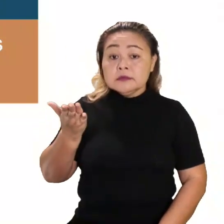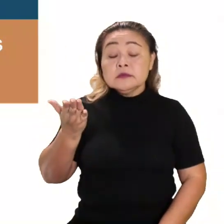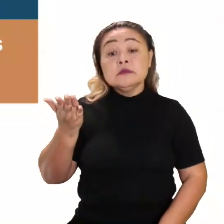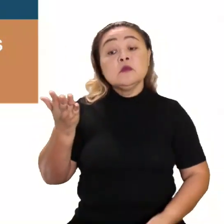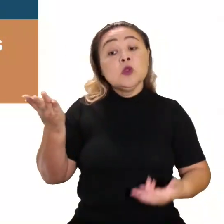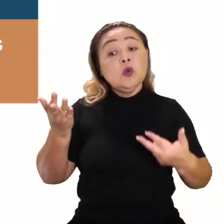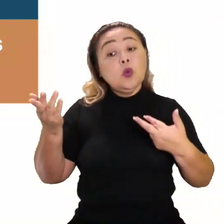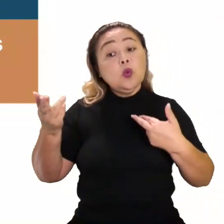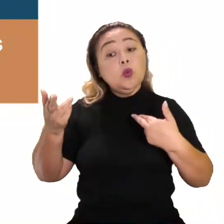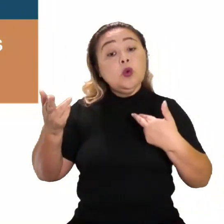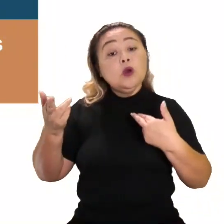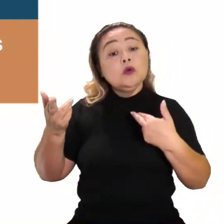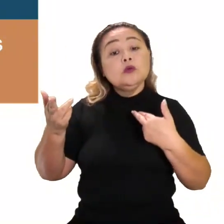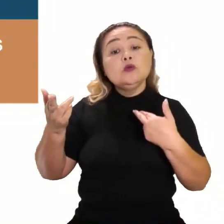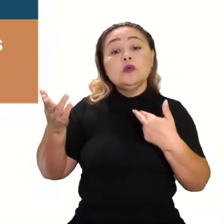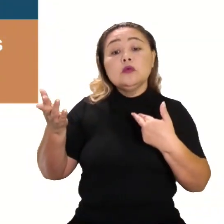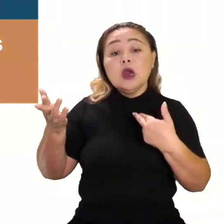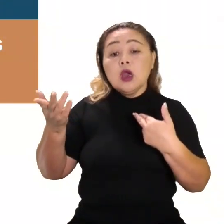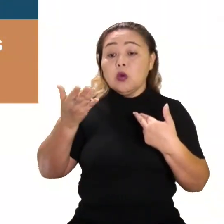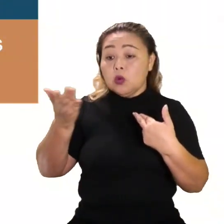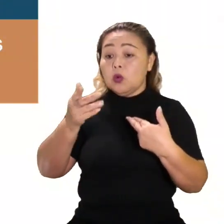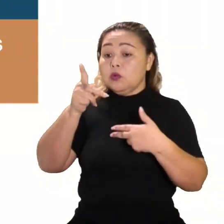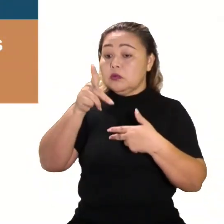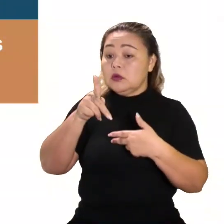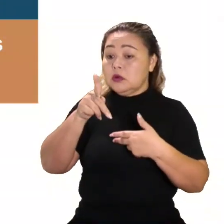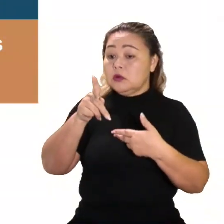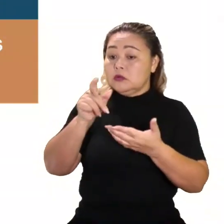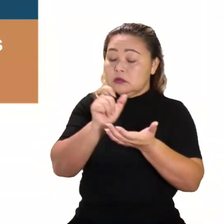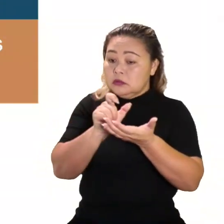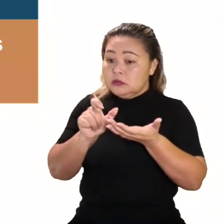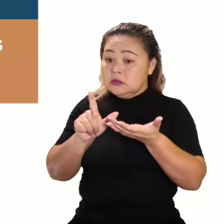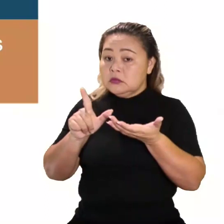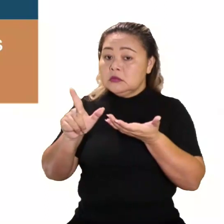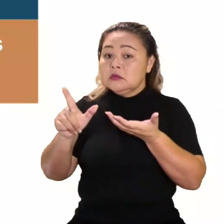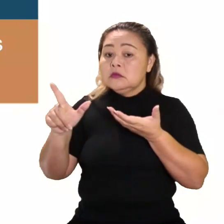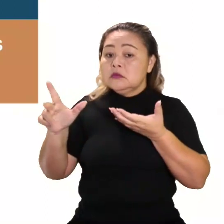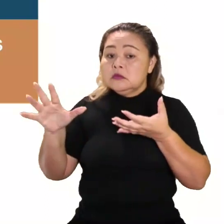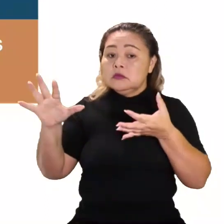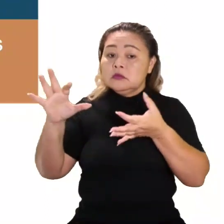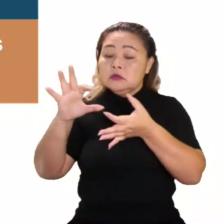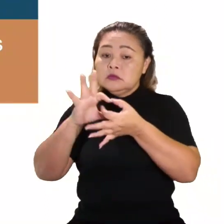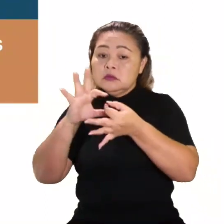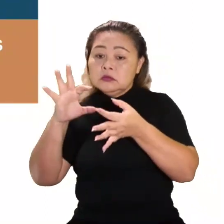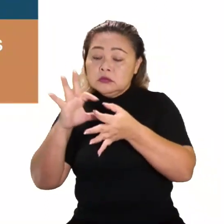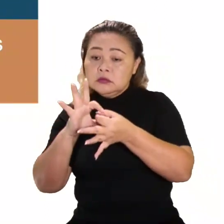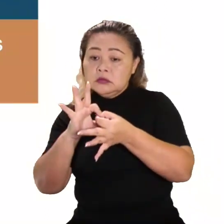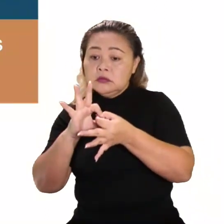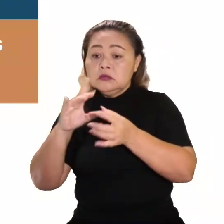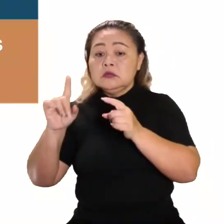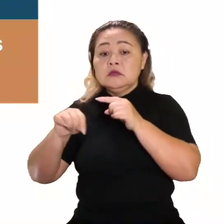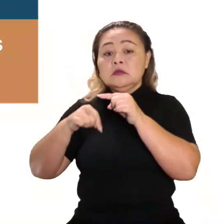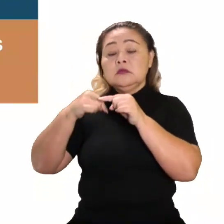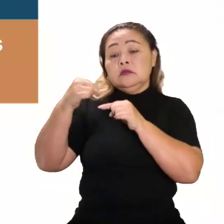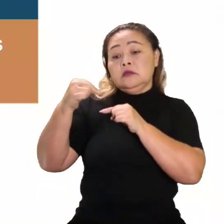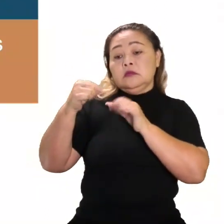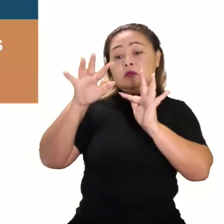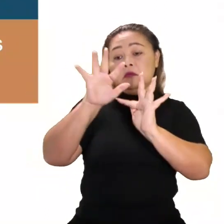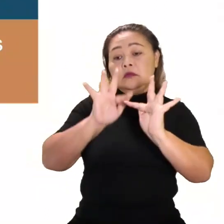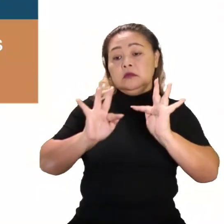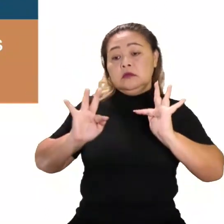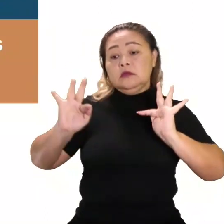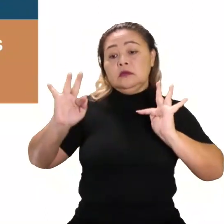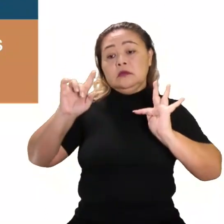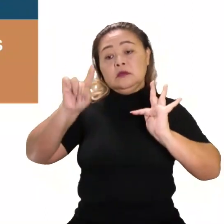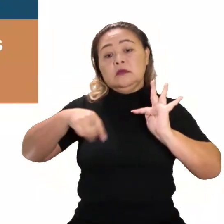e hoje, da interpretação geométrica, nós vamos associar a progressão geométrica à sua